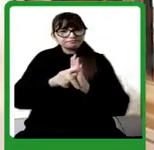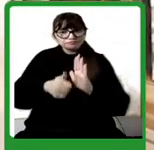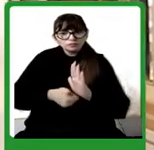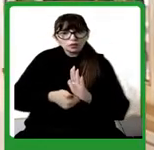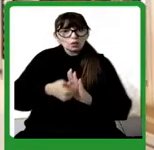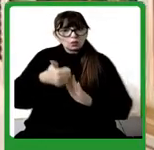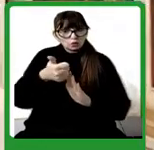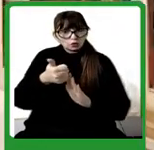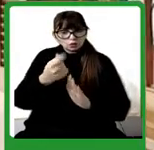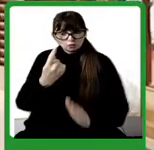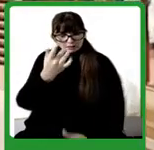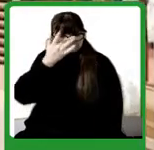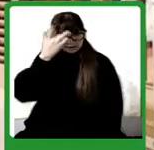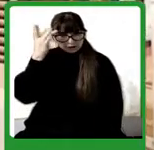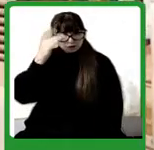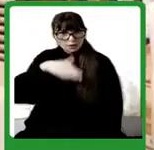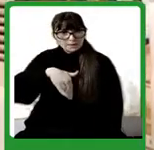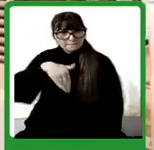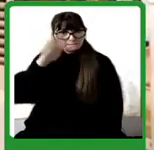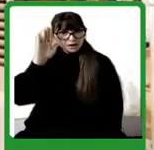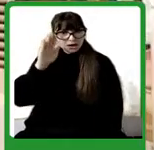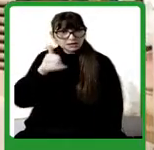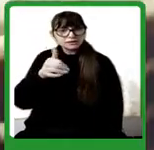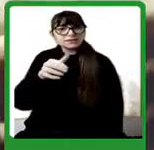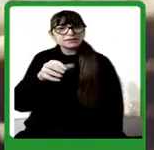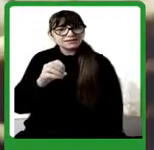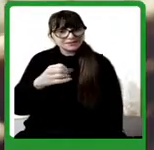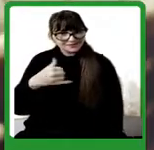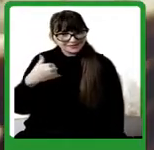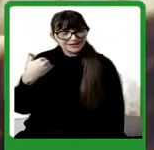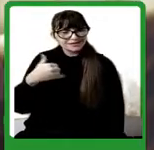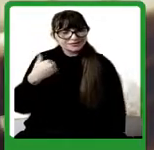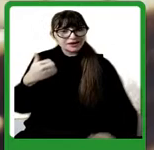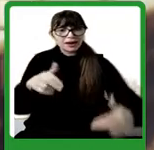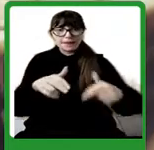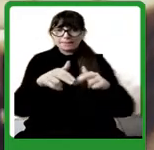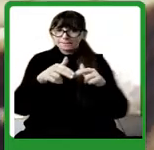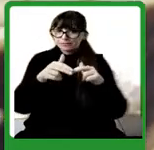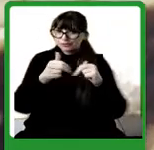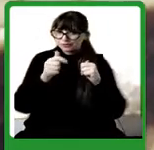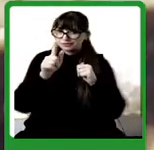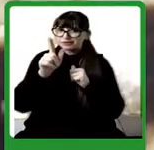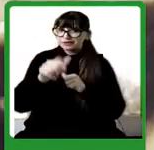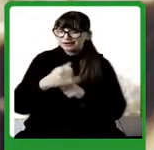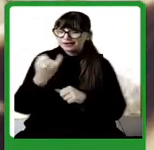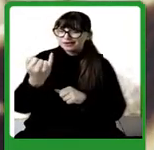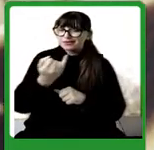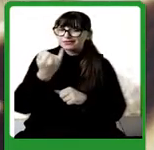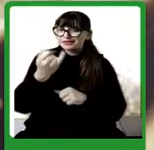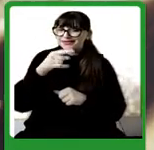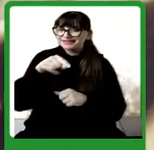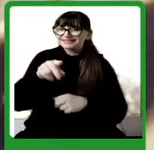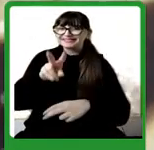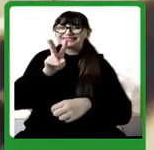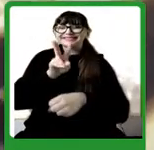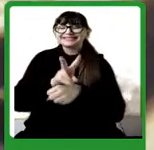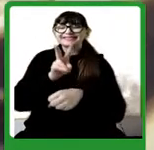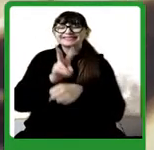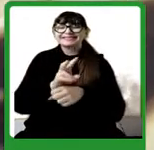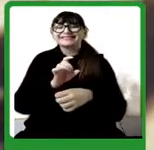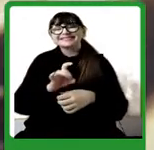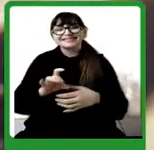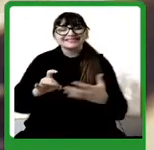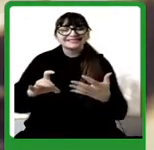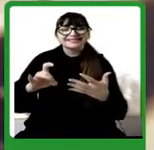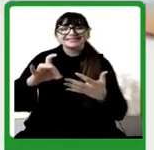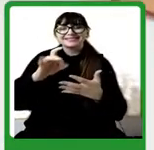Uma pessoa com mais de 60 anos. É por isso que é tão importante você cuidar de você em todas as etapas de